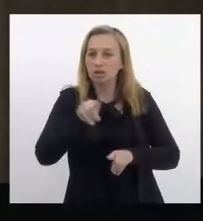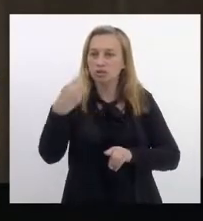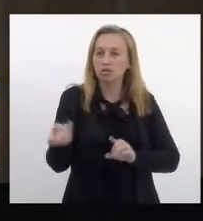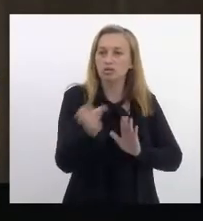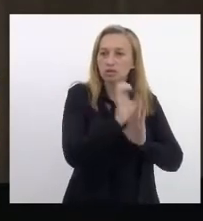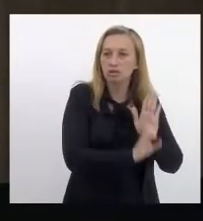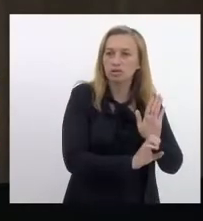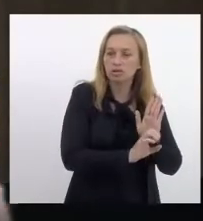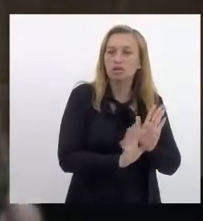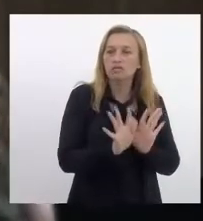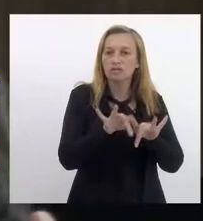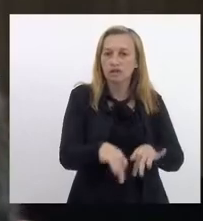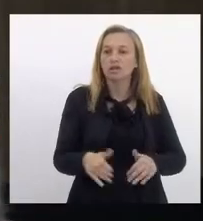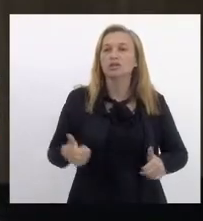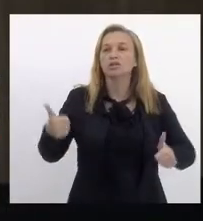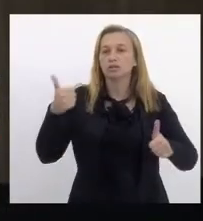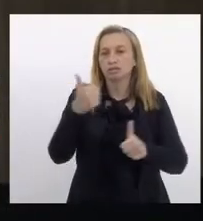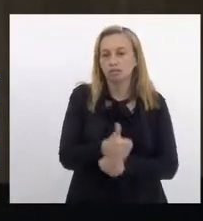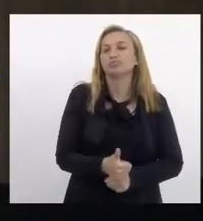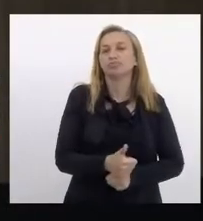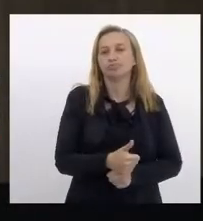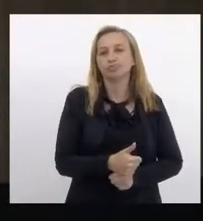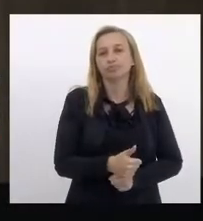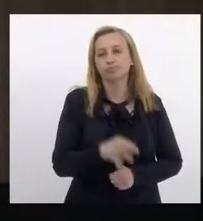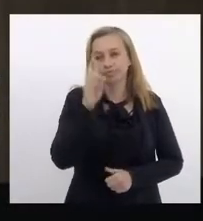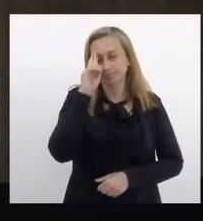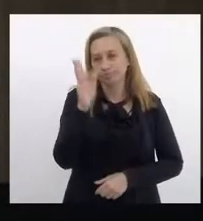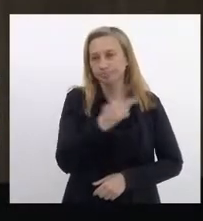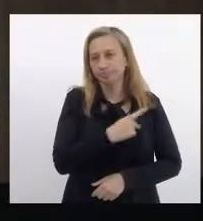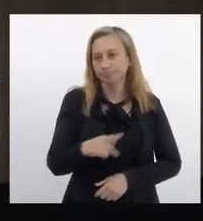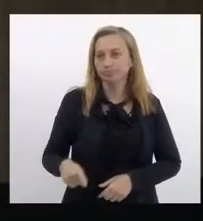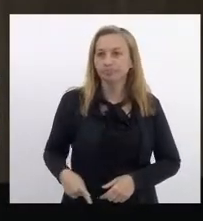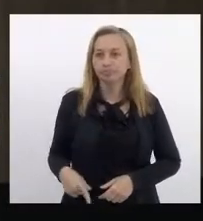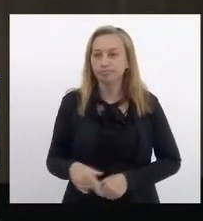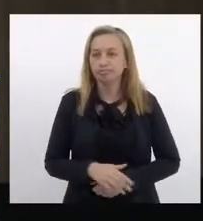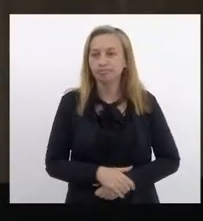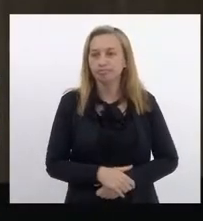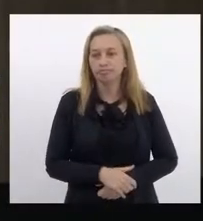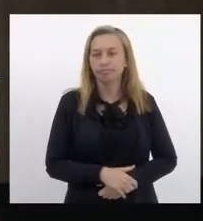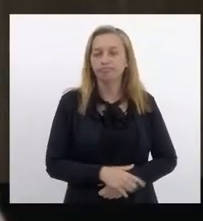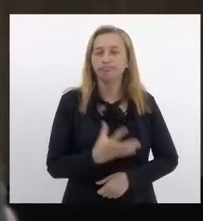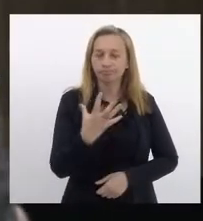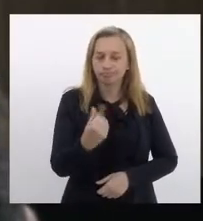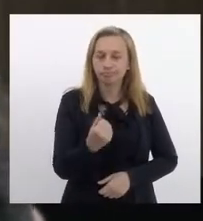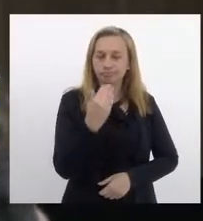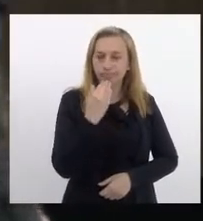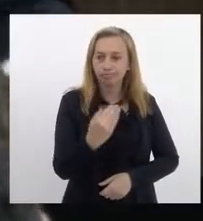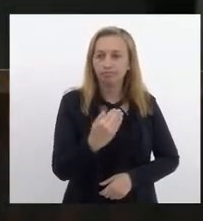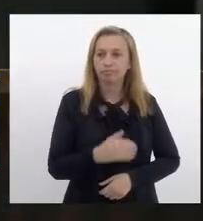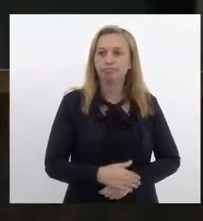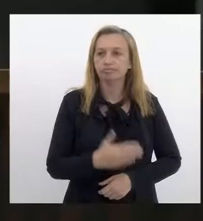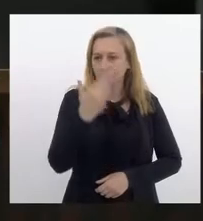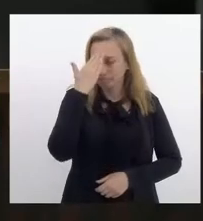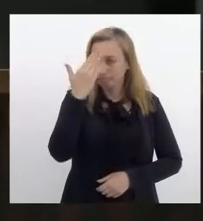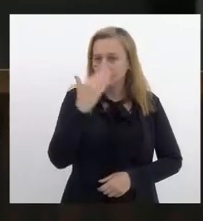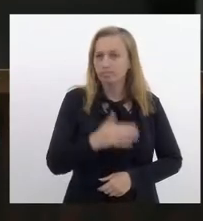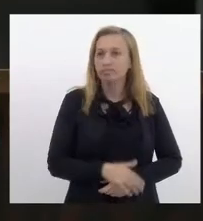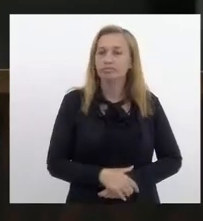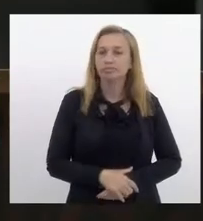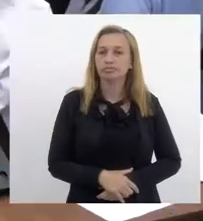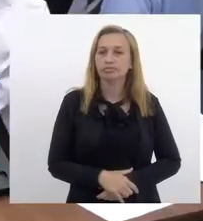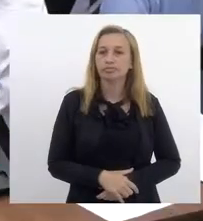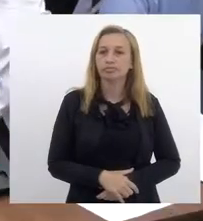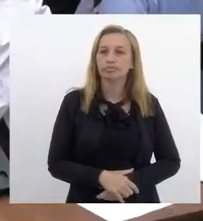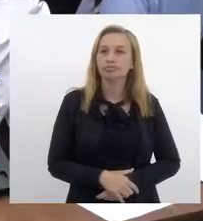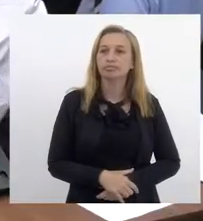emendas, concluindo por substitutivo, senhor presidente. Presidência defere. Obrigado. Você já pediu para inclusão ou não?